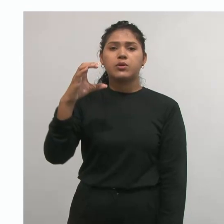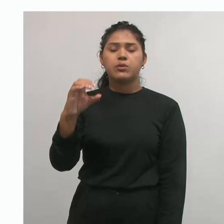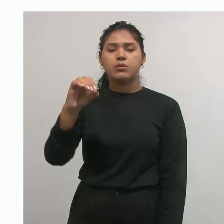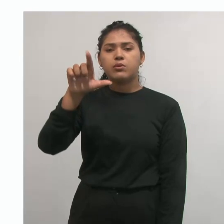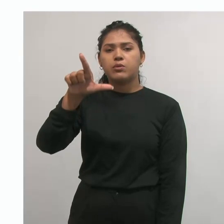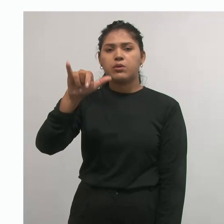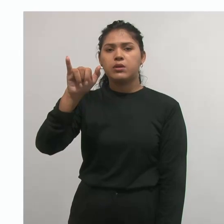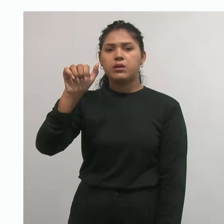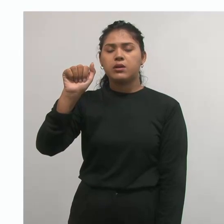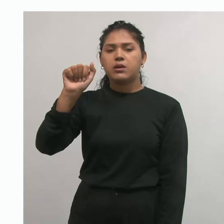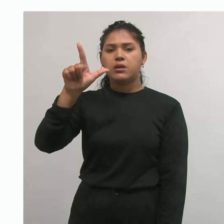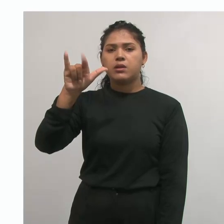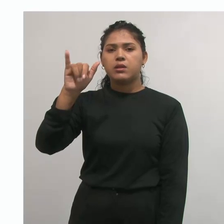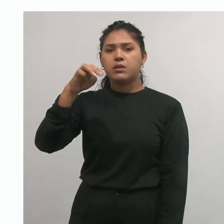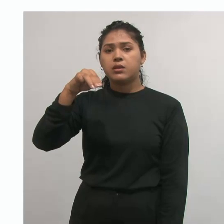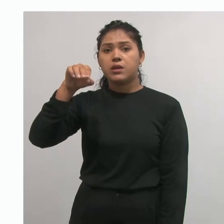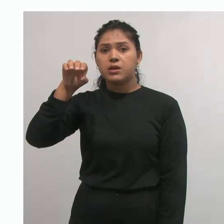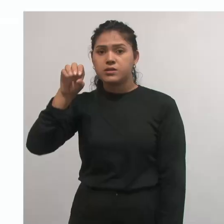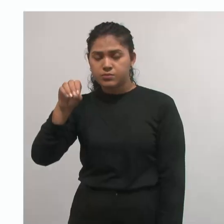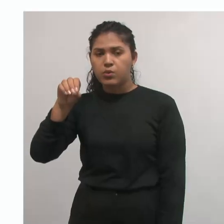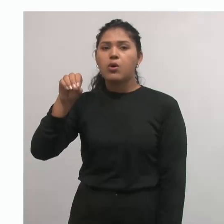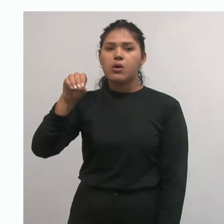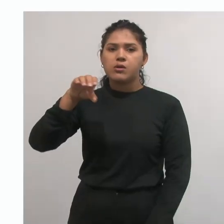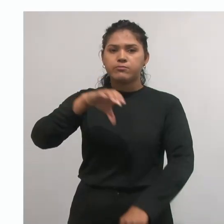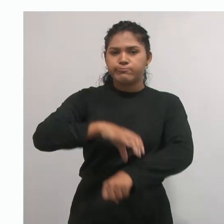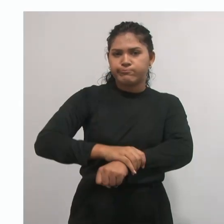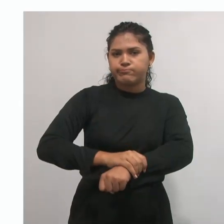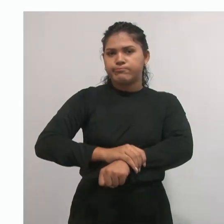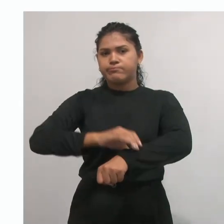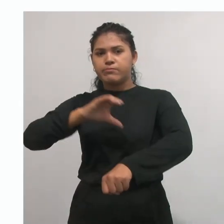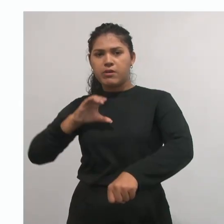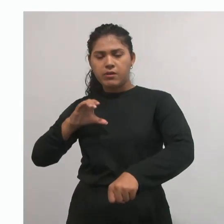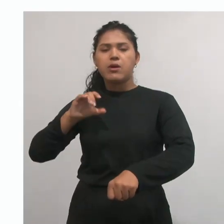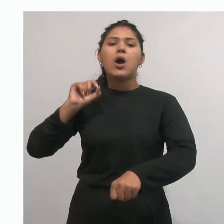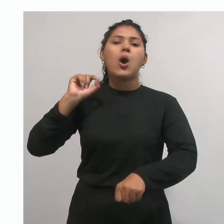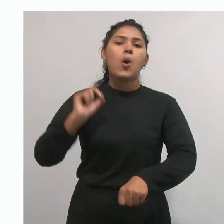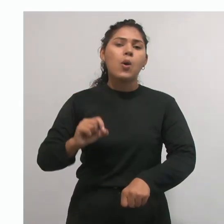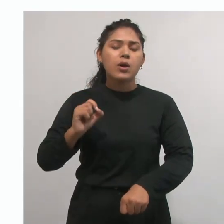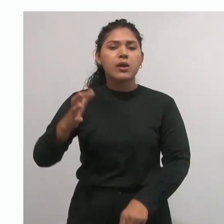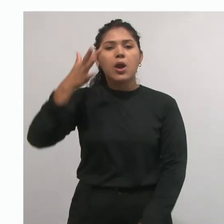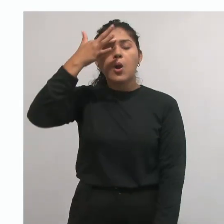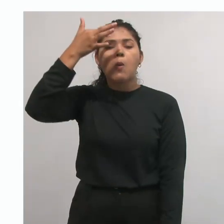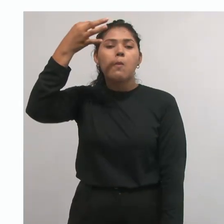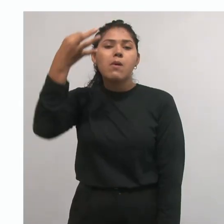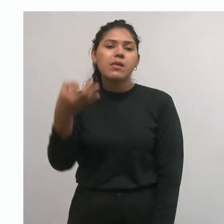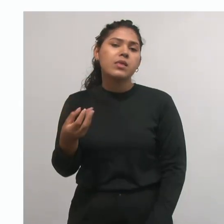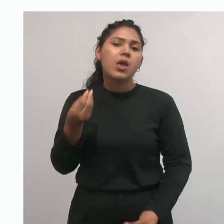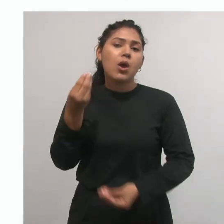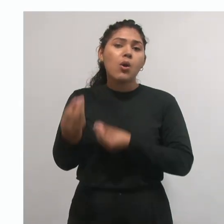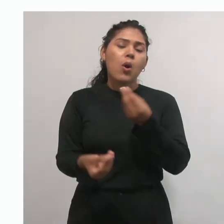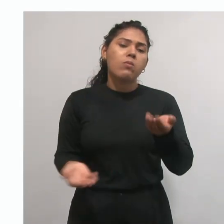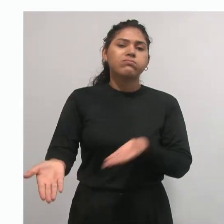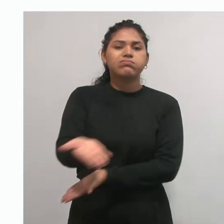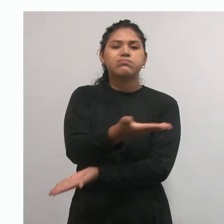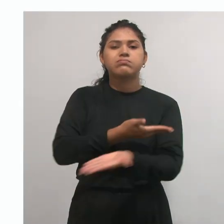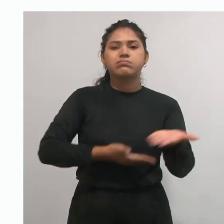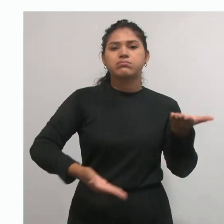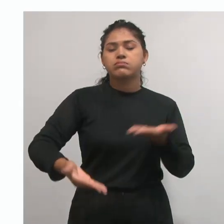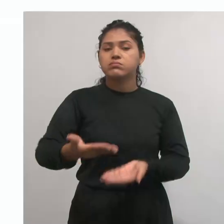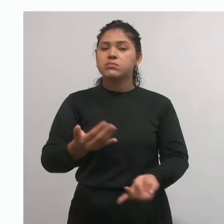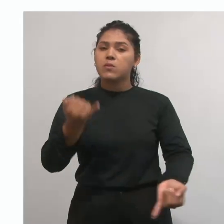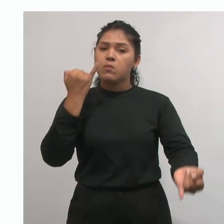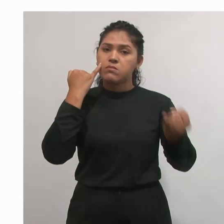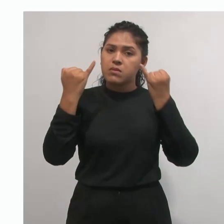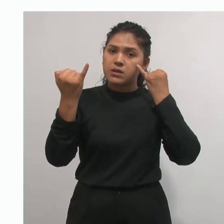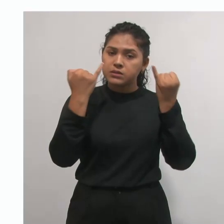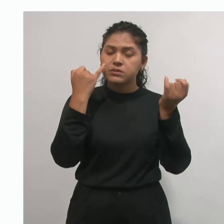muito importante para a gente entender isso aqui. Compreender a complexidade com que os fenômenos se interrelacionam,